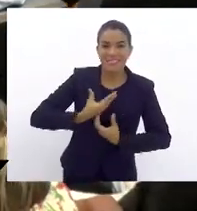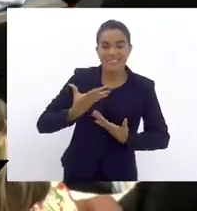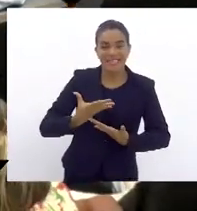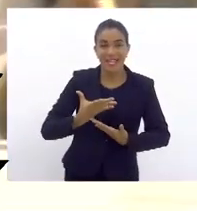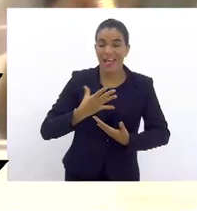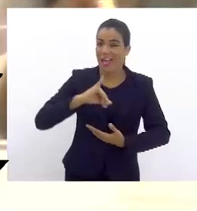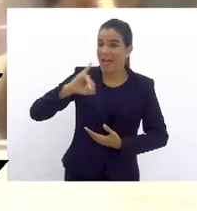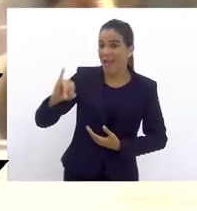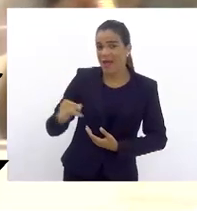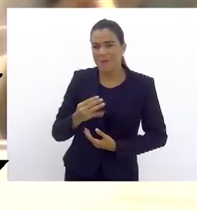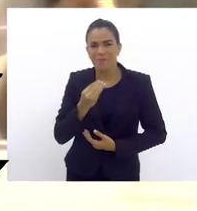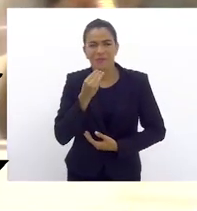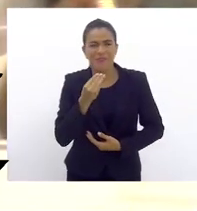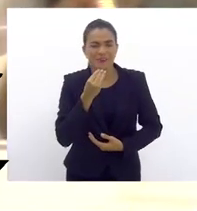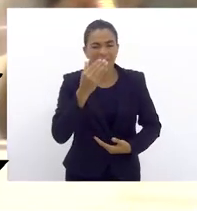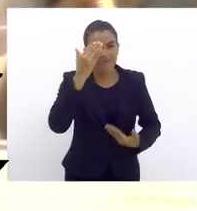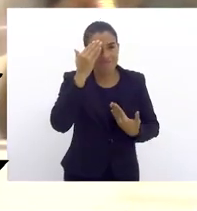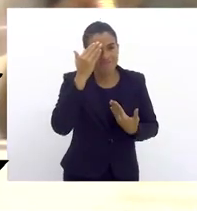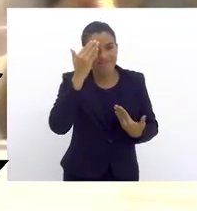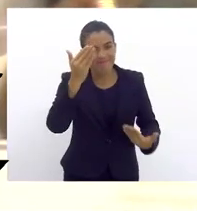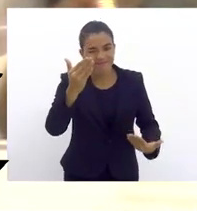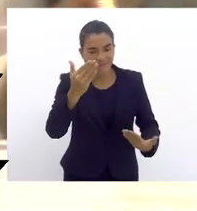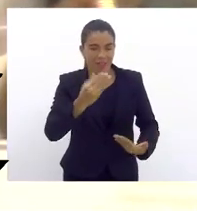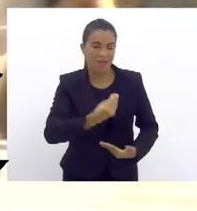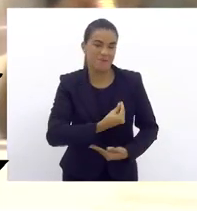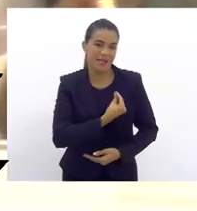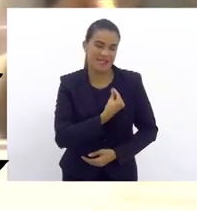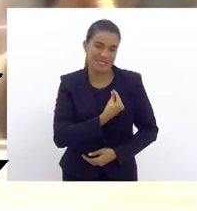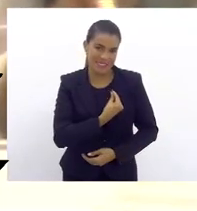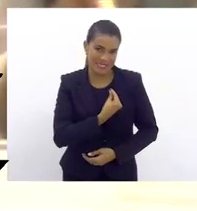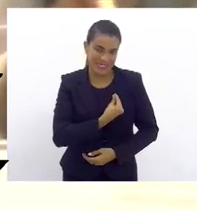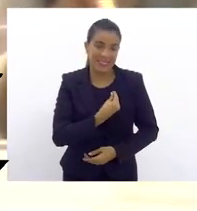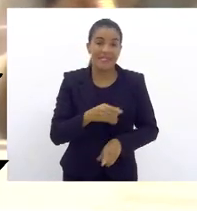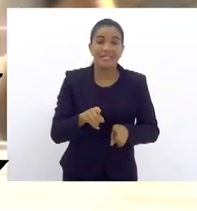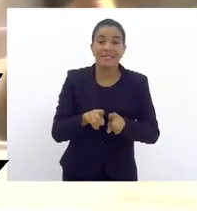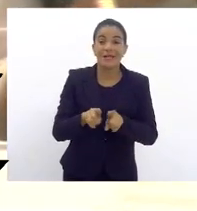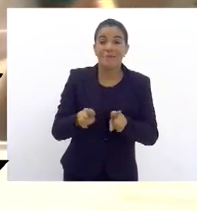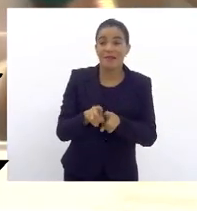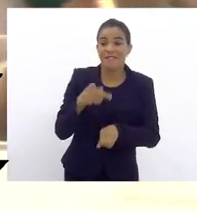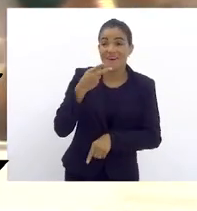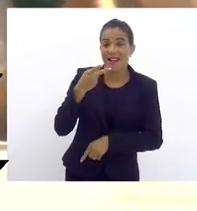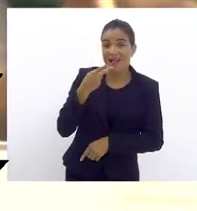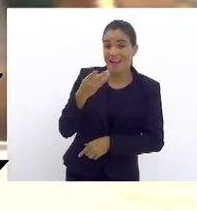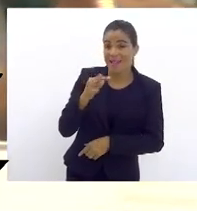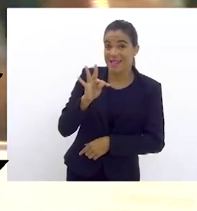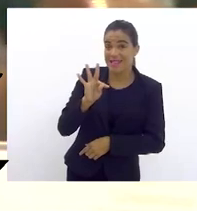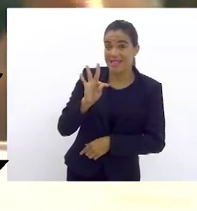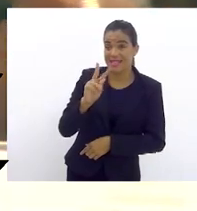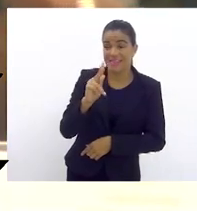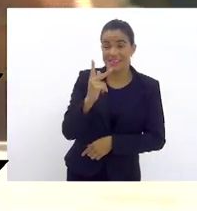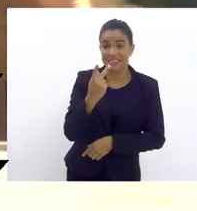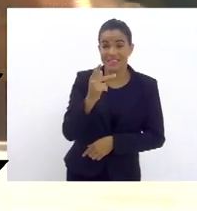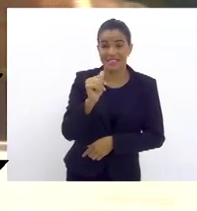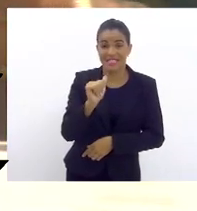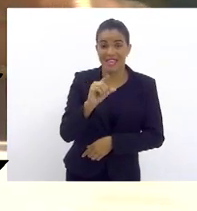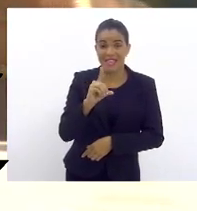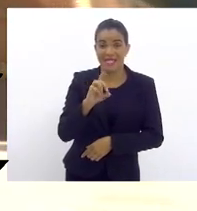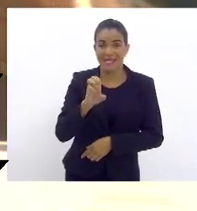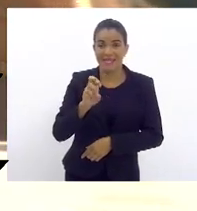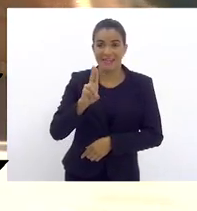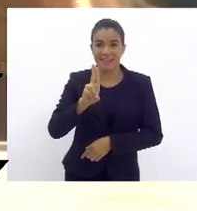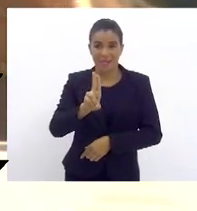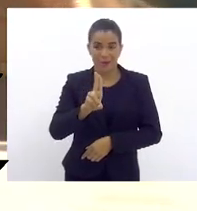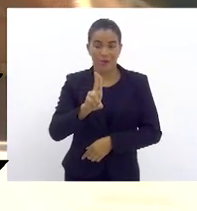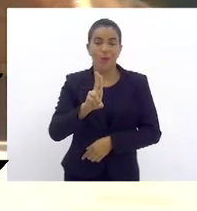para agradecer a sua presença anunciar também o Tadeu Araújo que assessor do fé e política